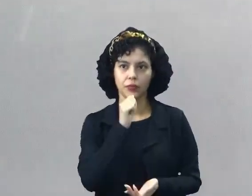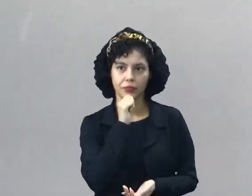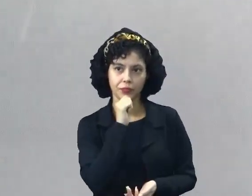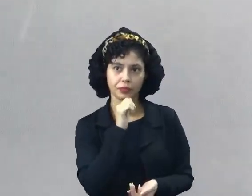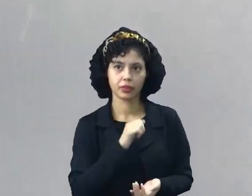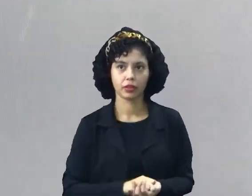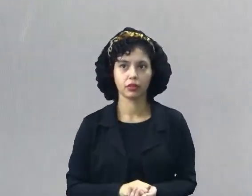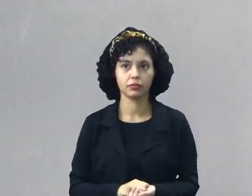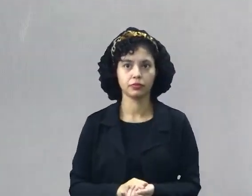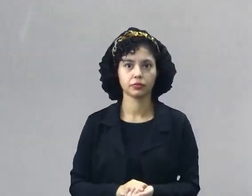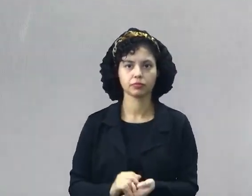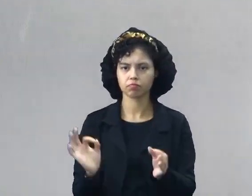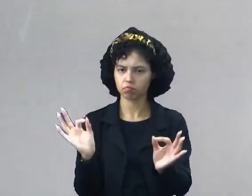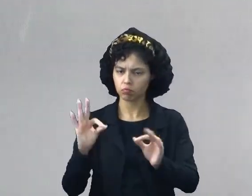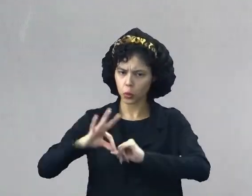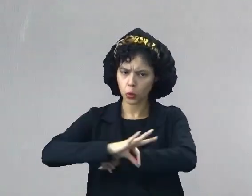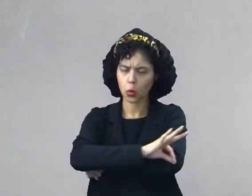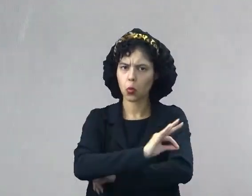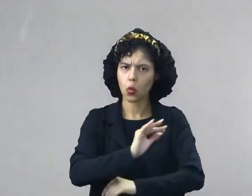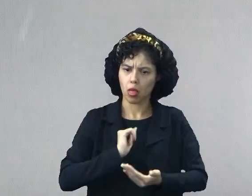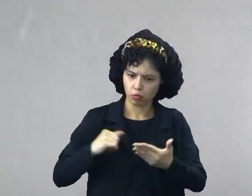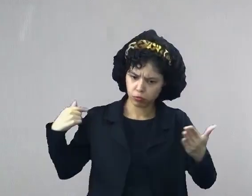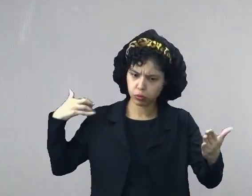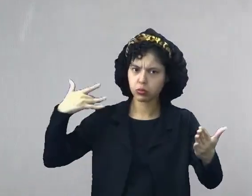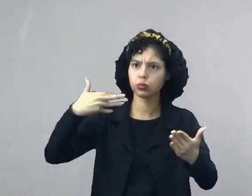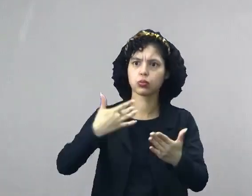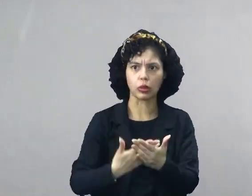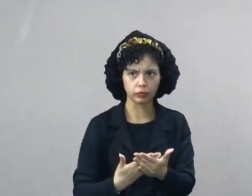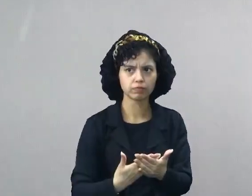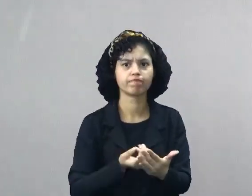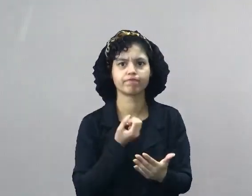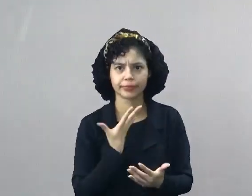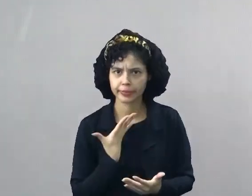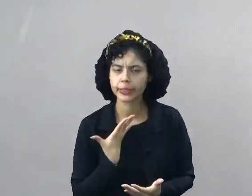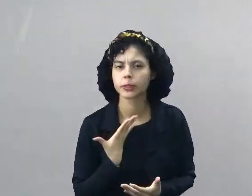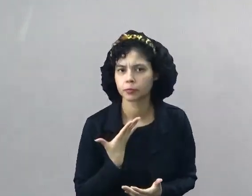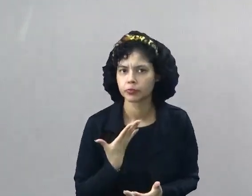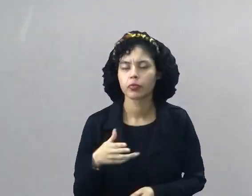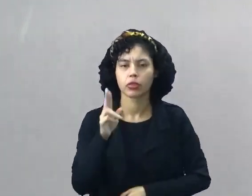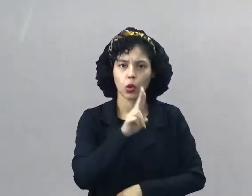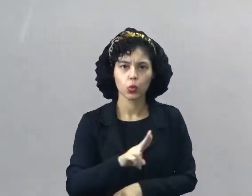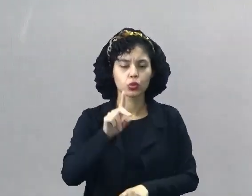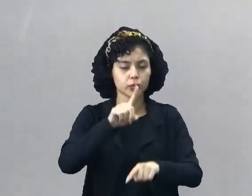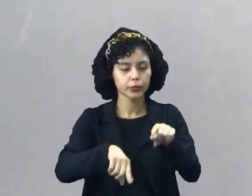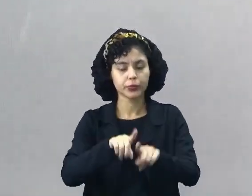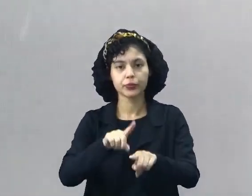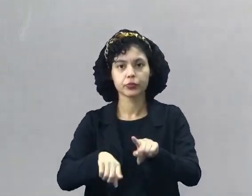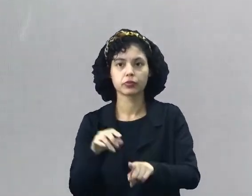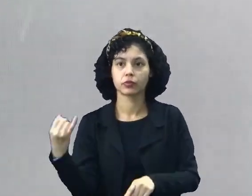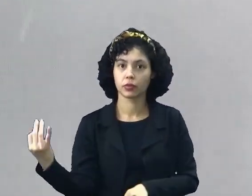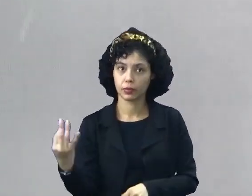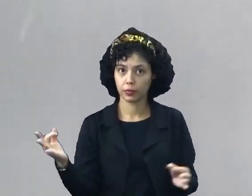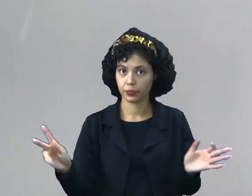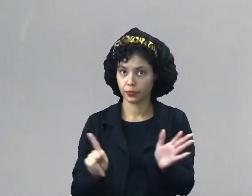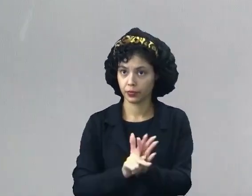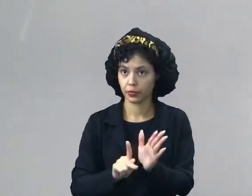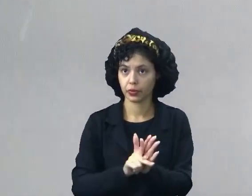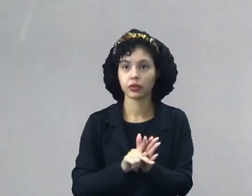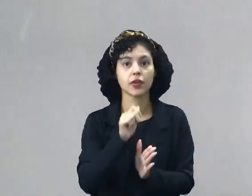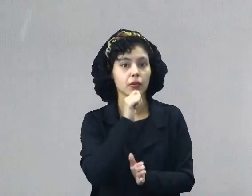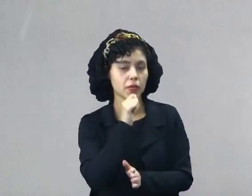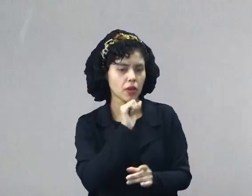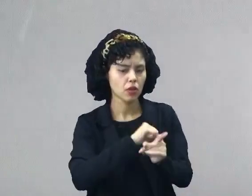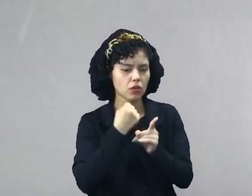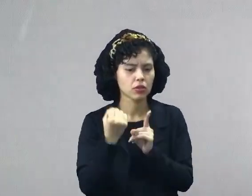A arquitetura muito avançada para o período pré-colombiano, né? O uso de materiais especializados, né?